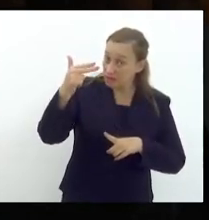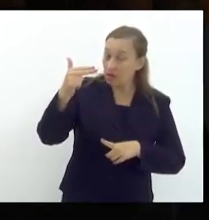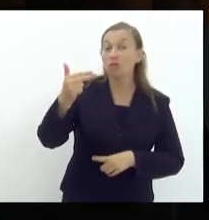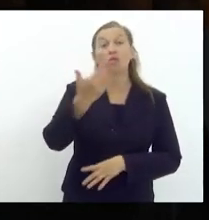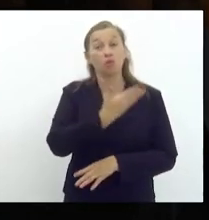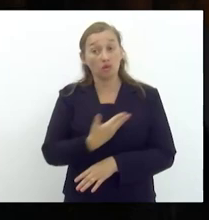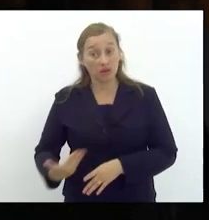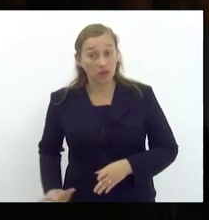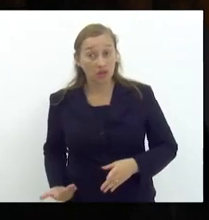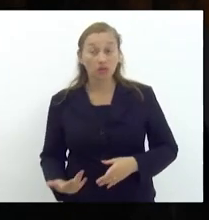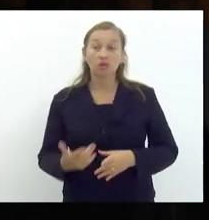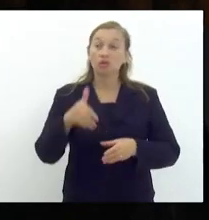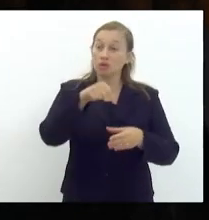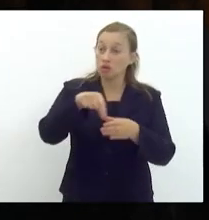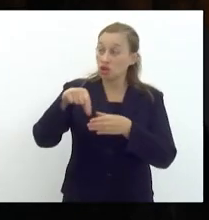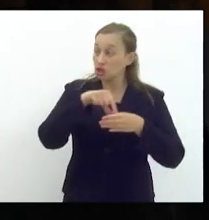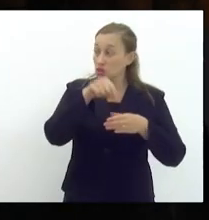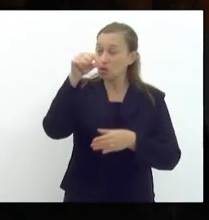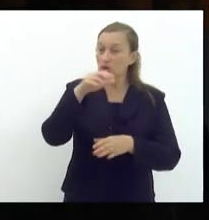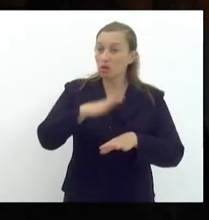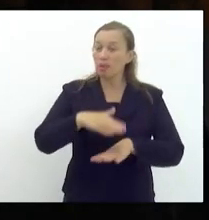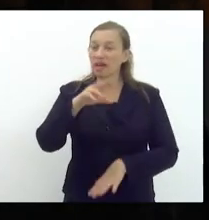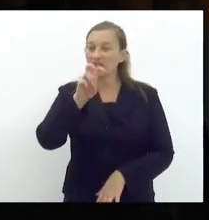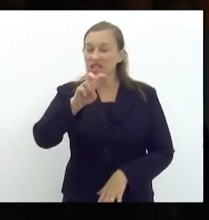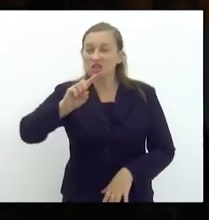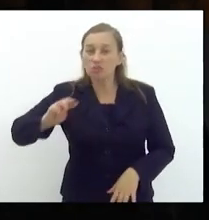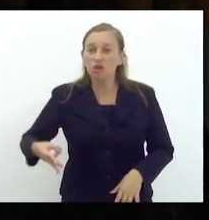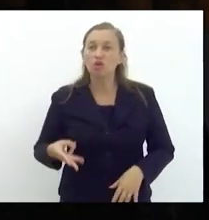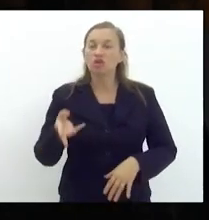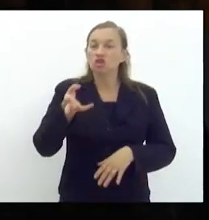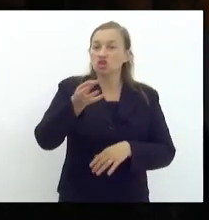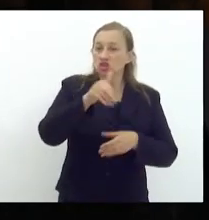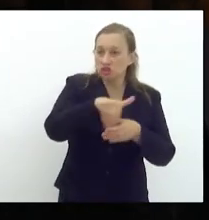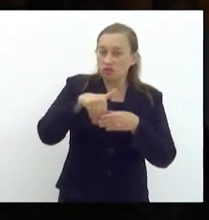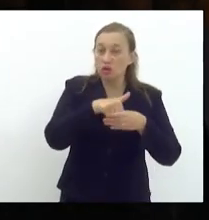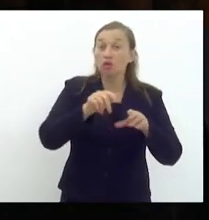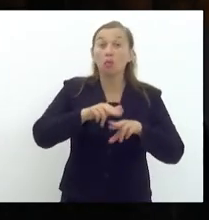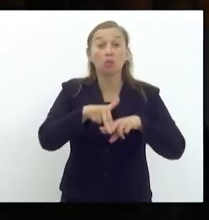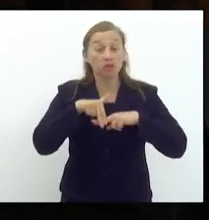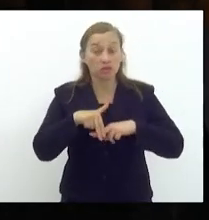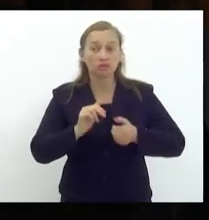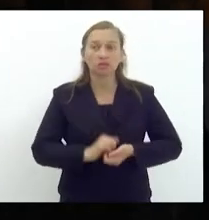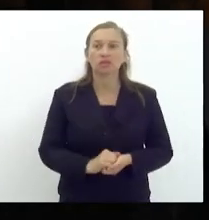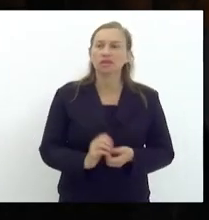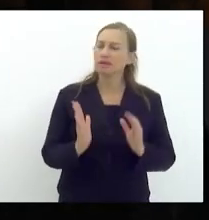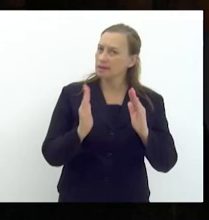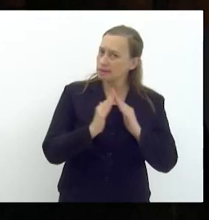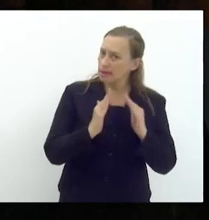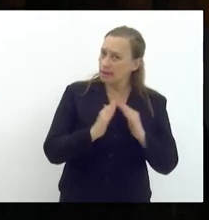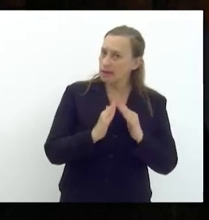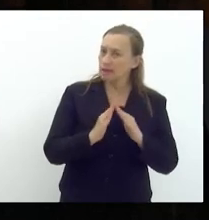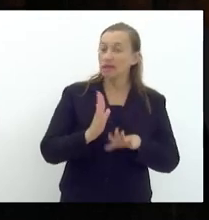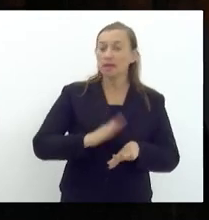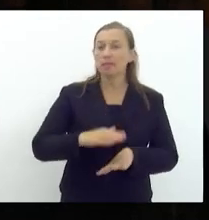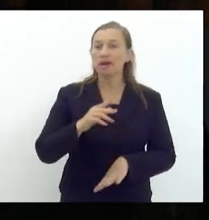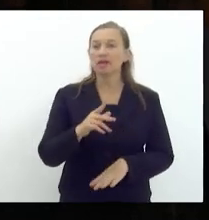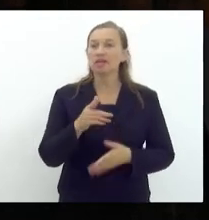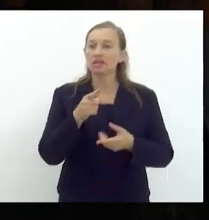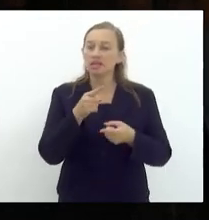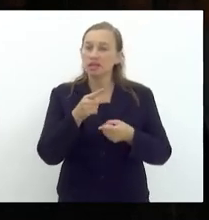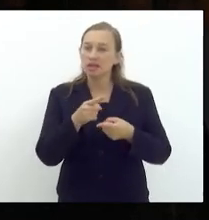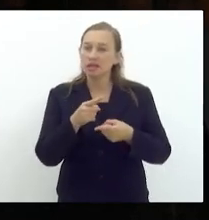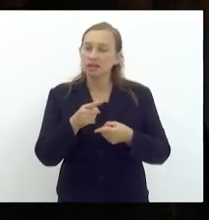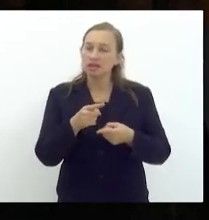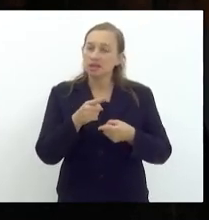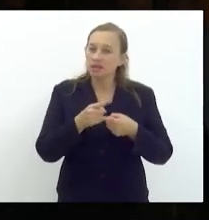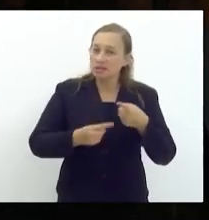Cláudio Castro foi o governador eleito com mais de 5 milhões de votos portanto essa casa tem mais de dois terços de sua